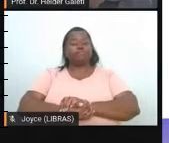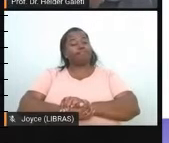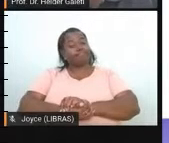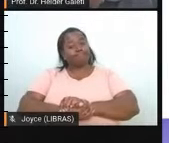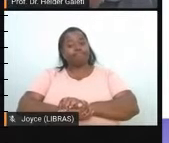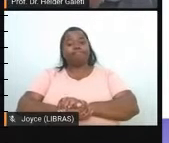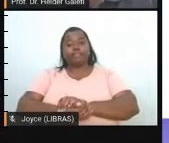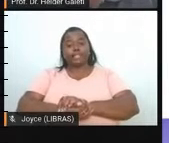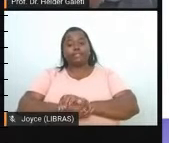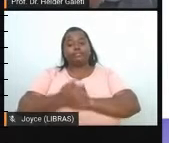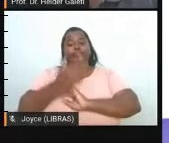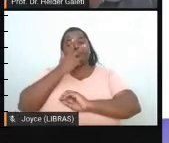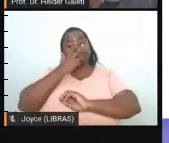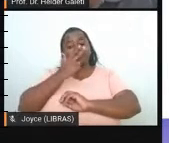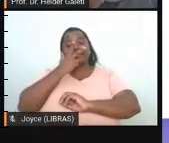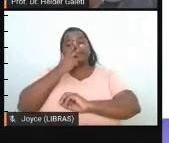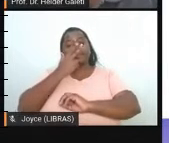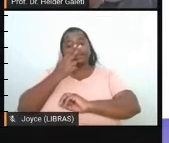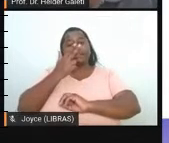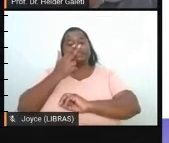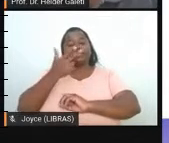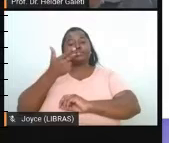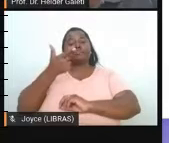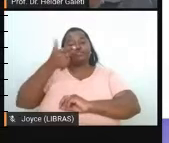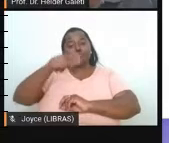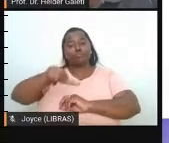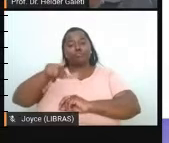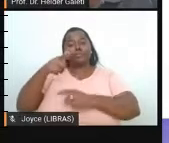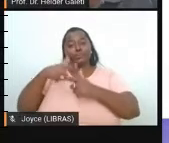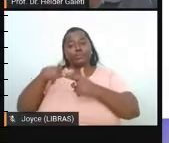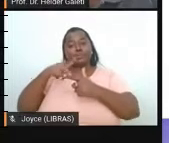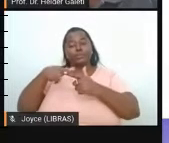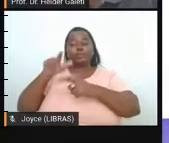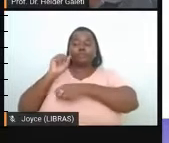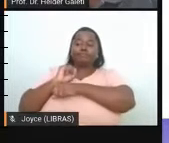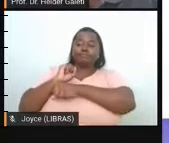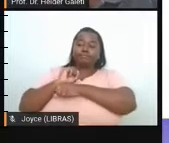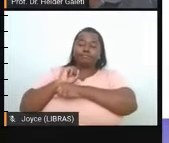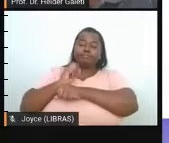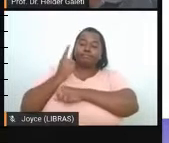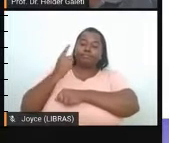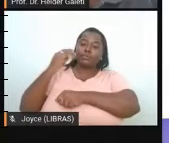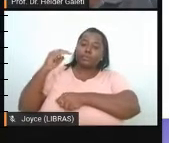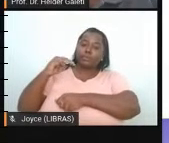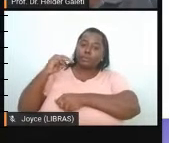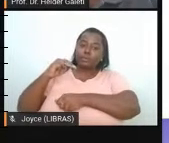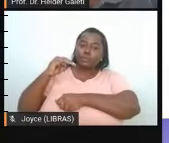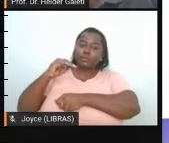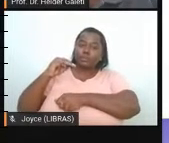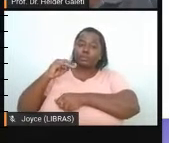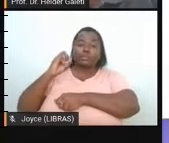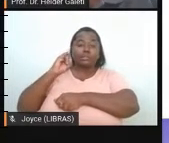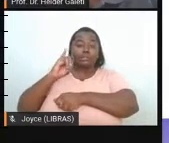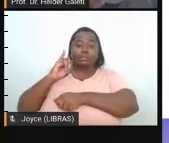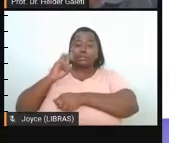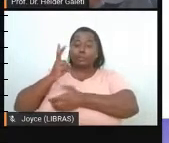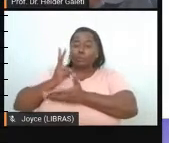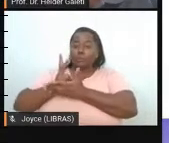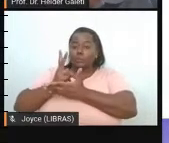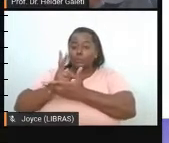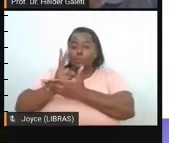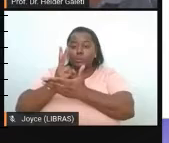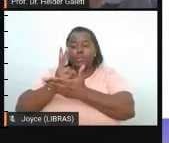Pelo jeito nós tivemos um novo problema ali, vamos aguardar mais um minutinho e se persistir a gente